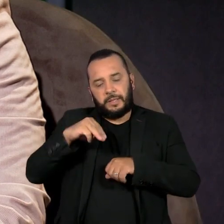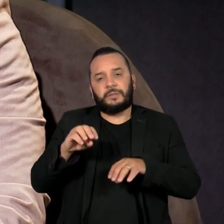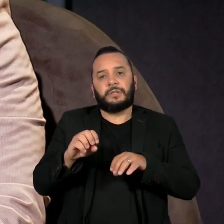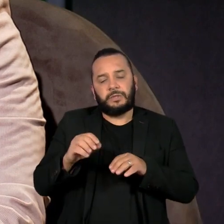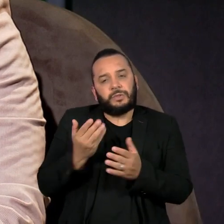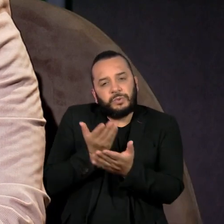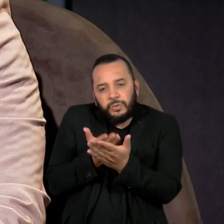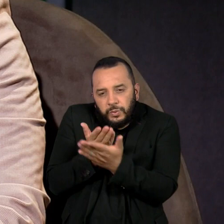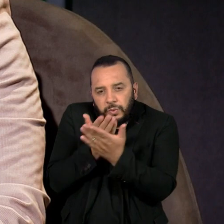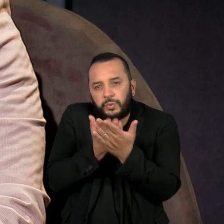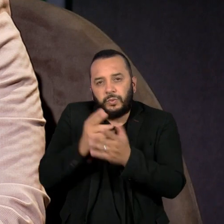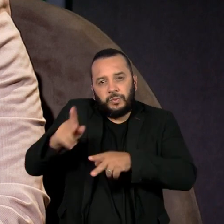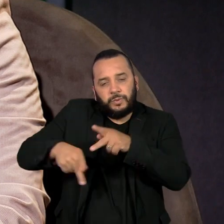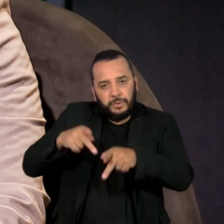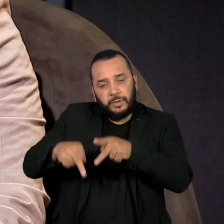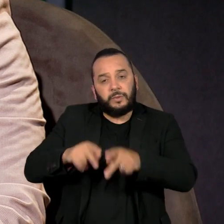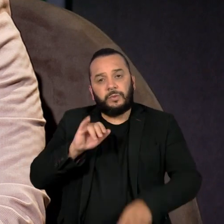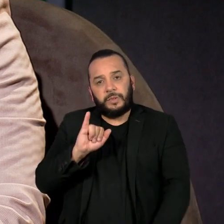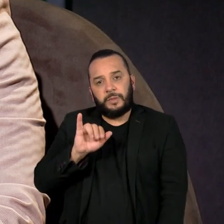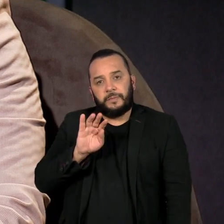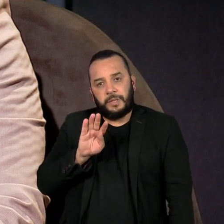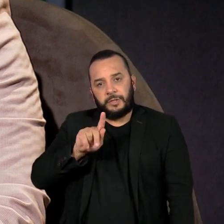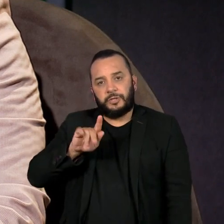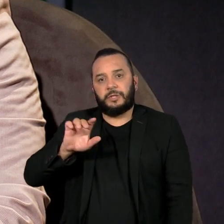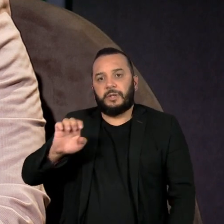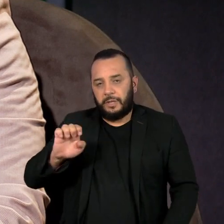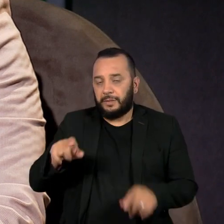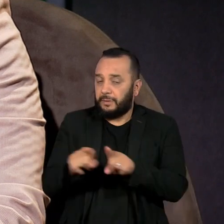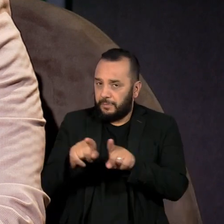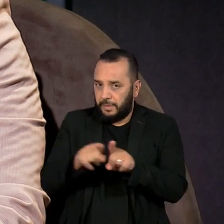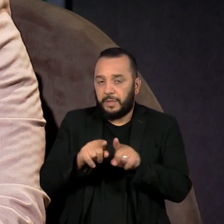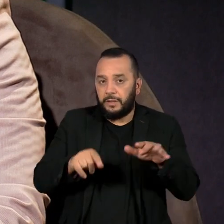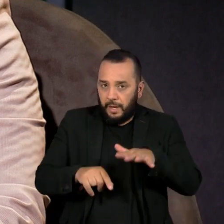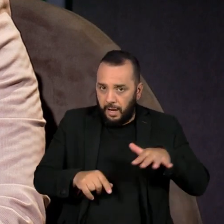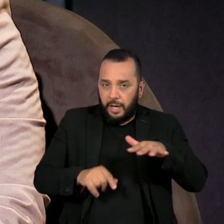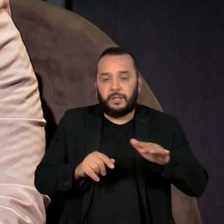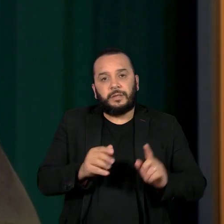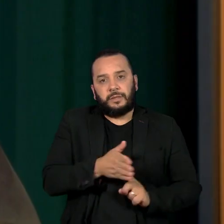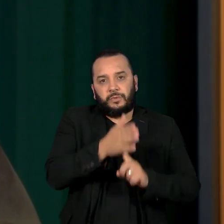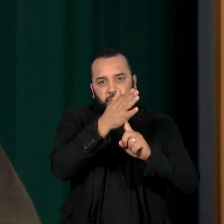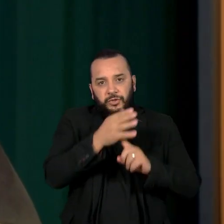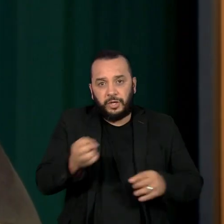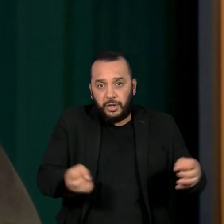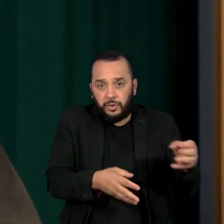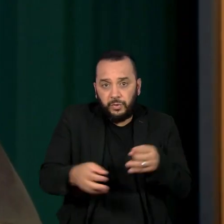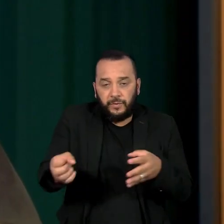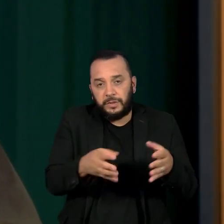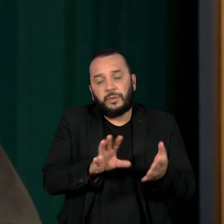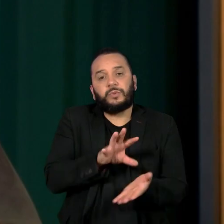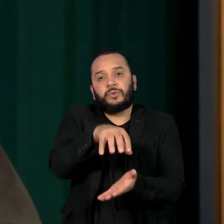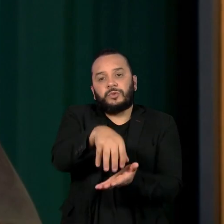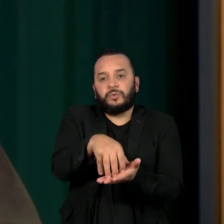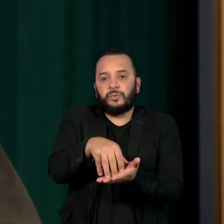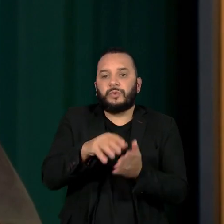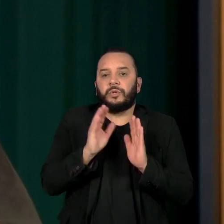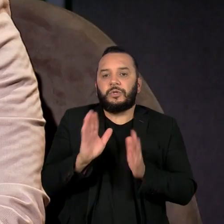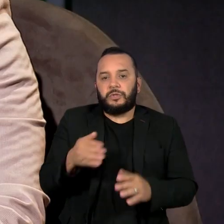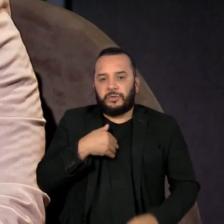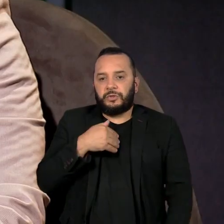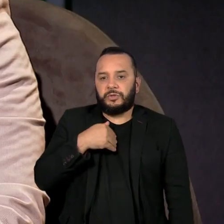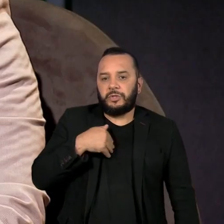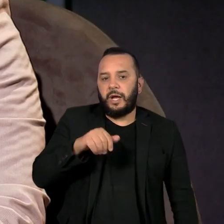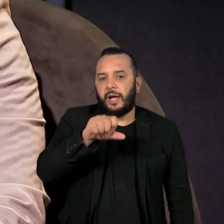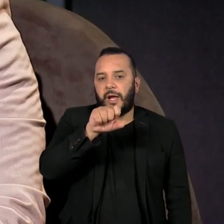executivo comercial da multinacional da área de tecnologia e inovação, o Instituto SAS Brasil.